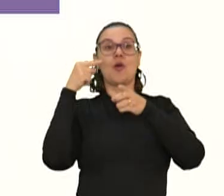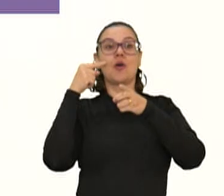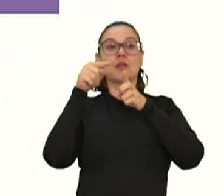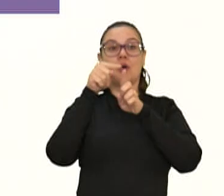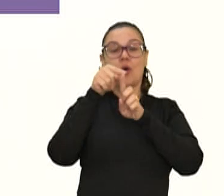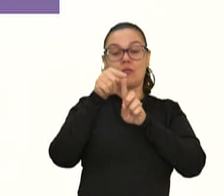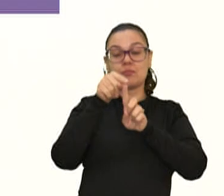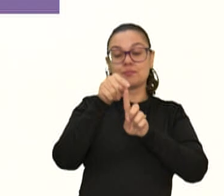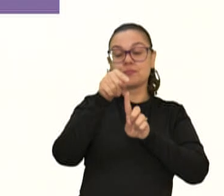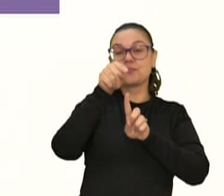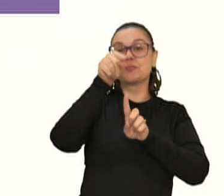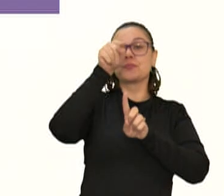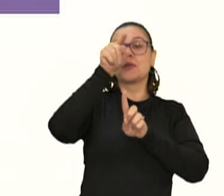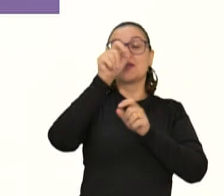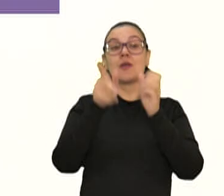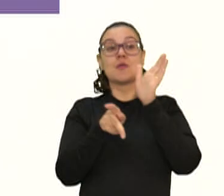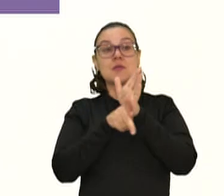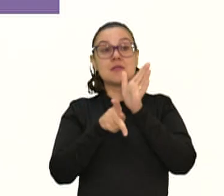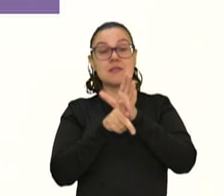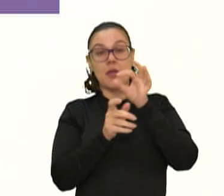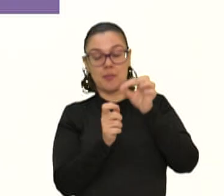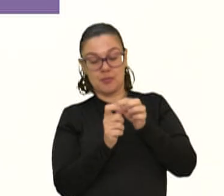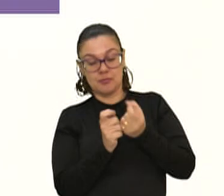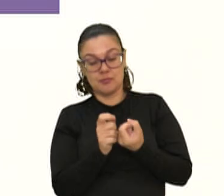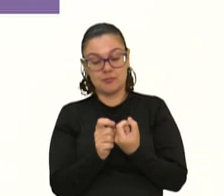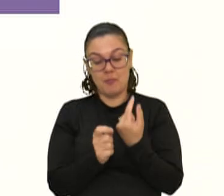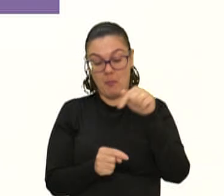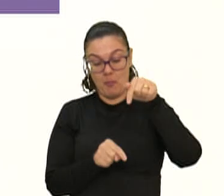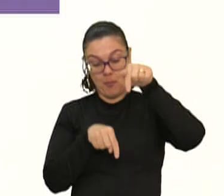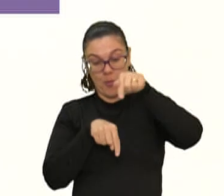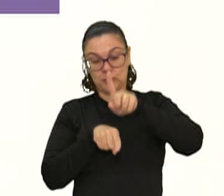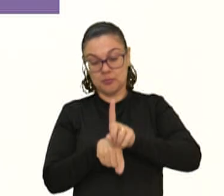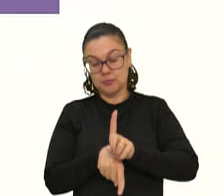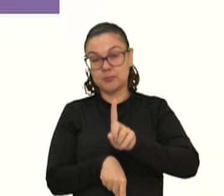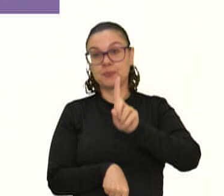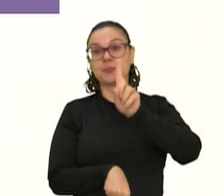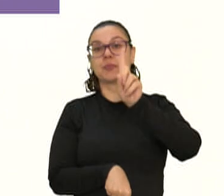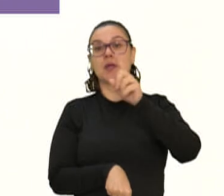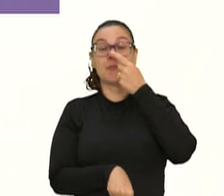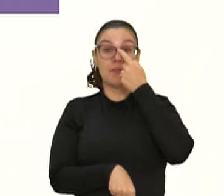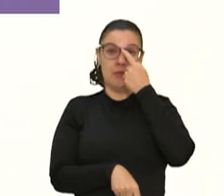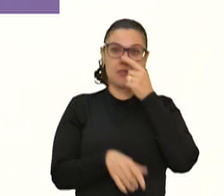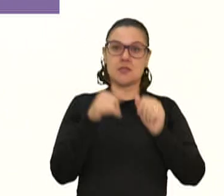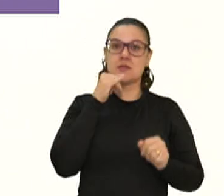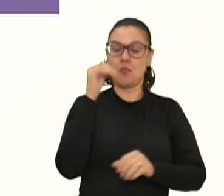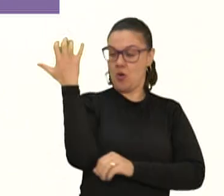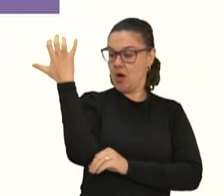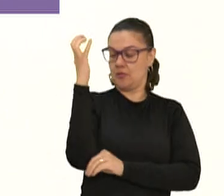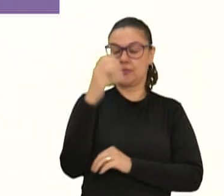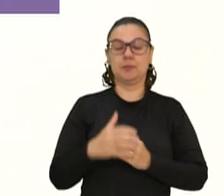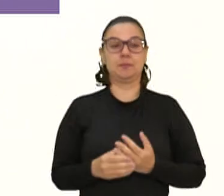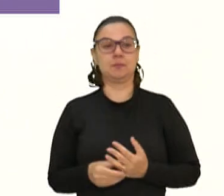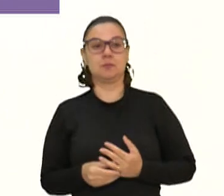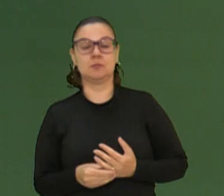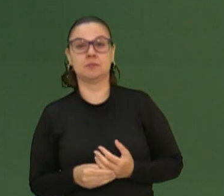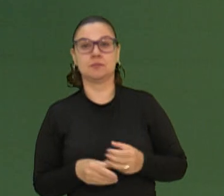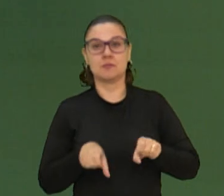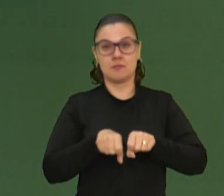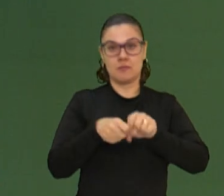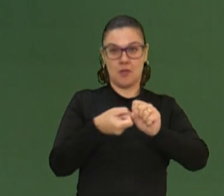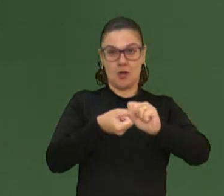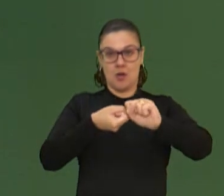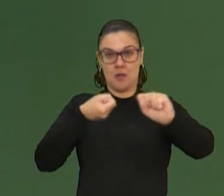vai crescer. Então a planta sempre cresce a partir das pontas. Se você chegar numa árvore, amarrar uma